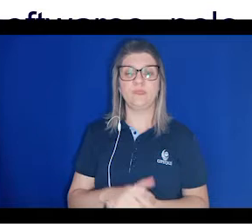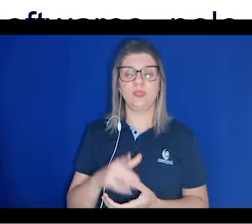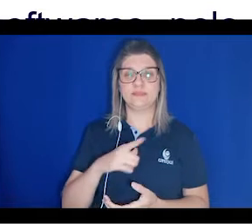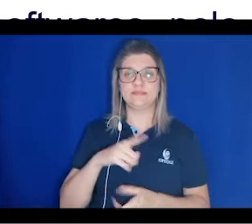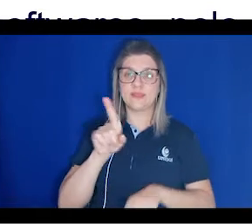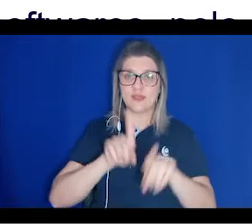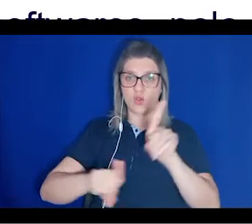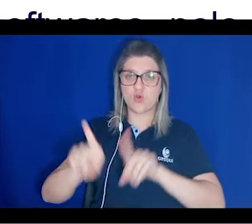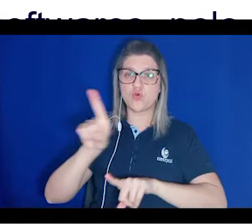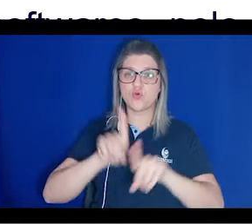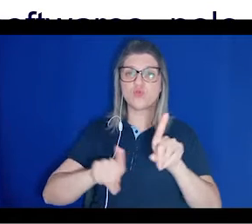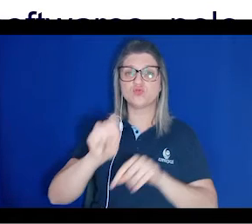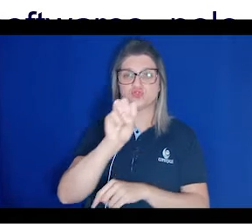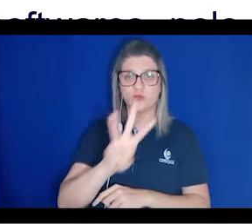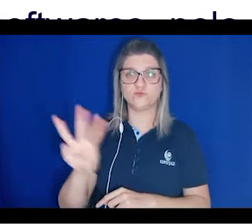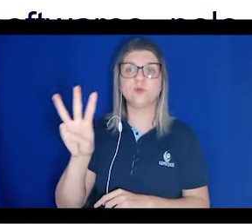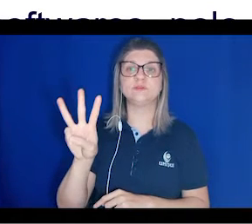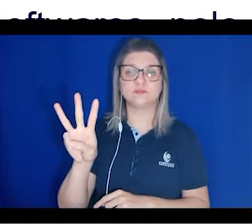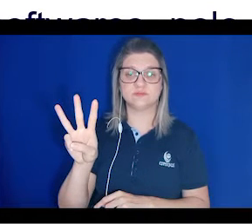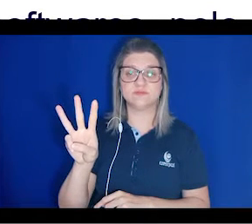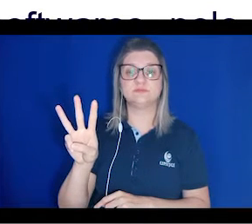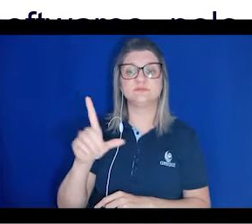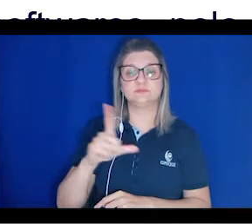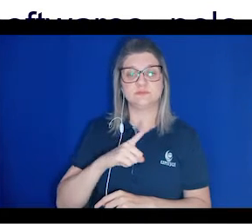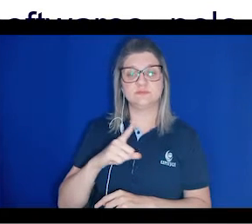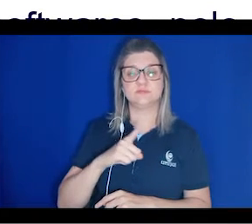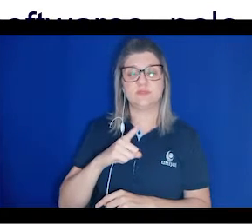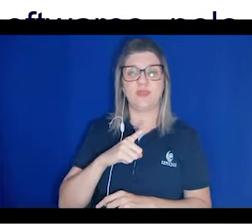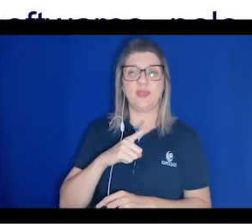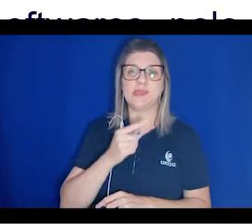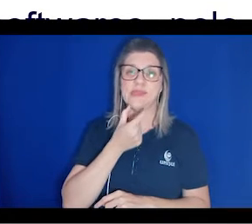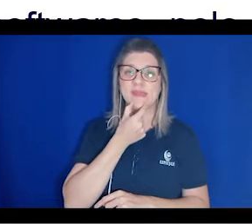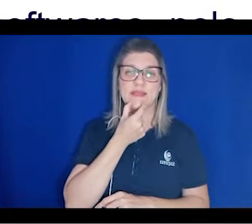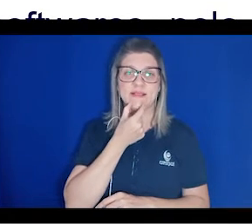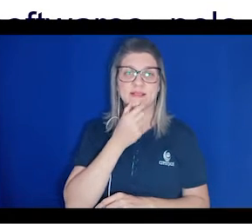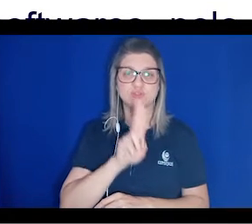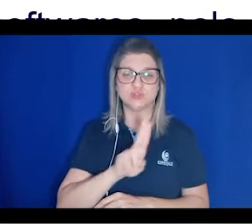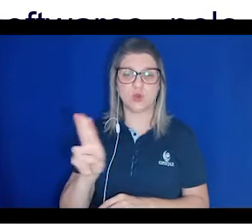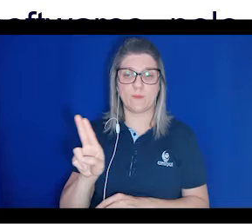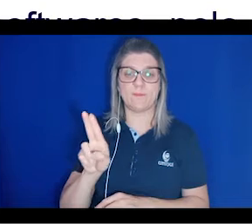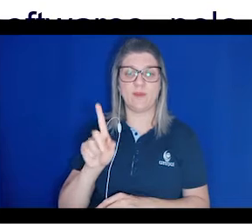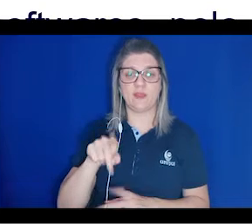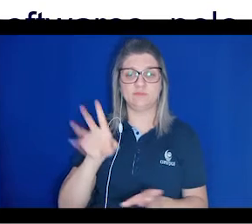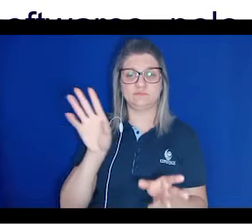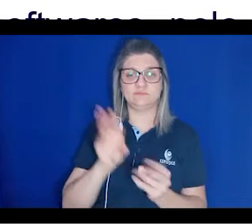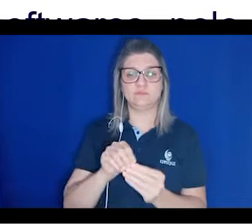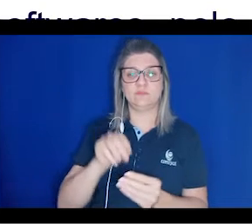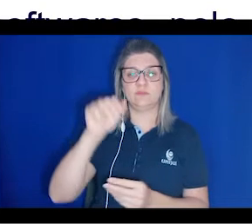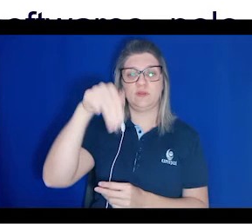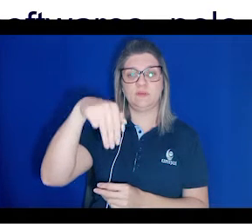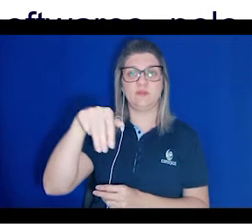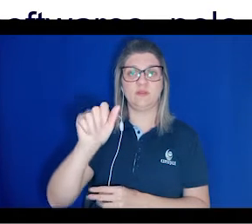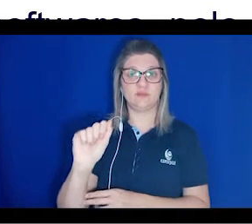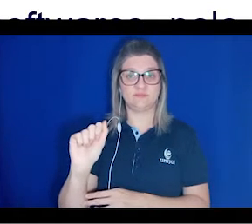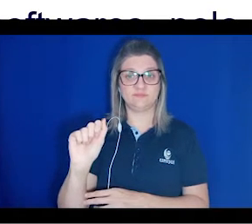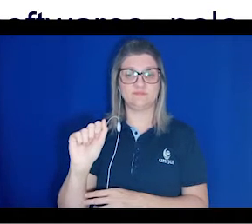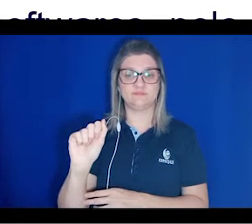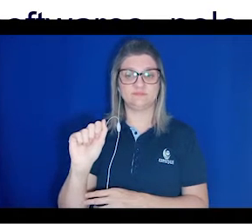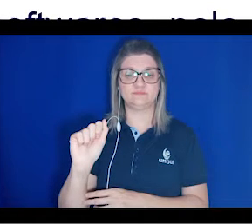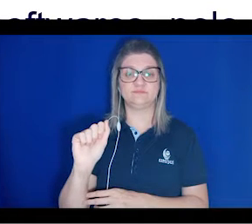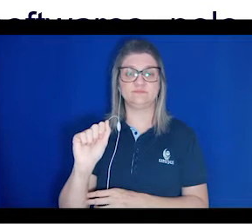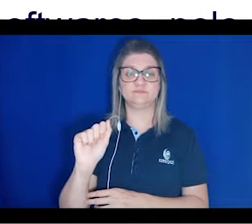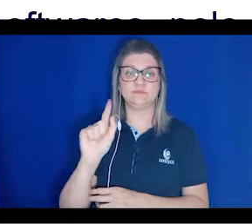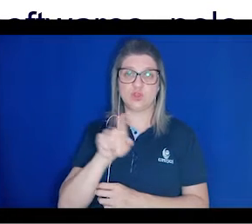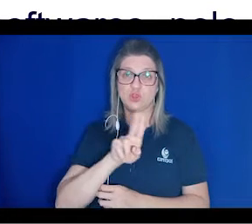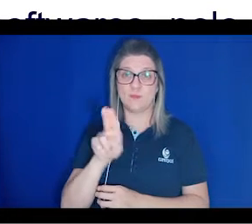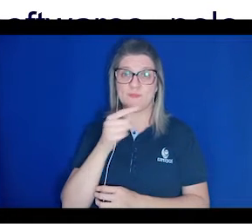Ela está disponível em alguns softwares, alguns como estão em inglês, chama-se de Moving Average, ou seja, média móvel